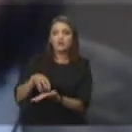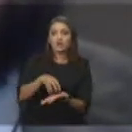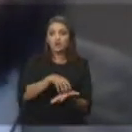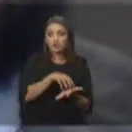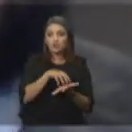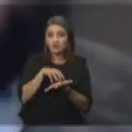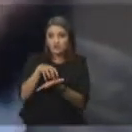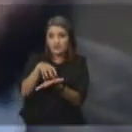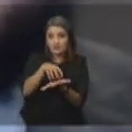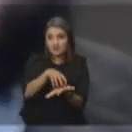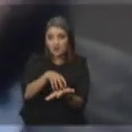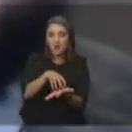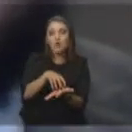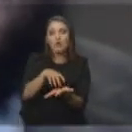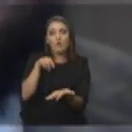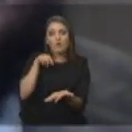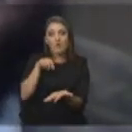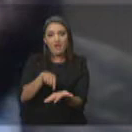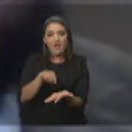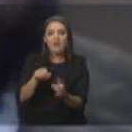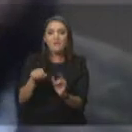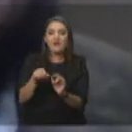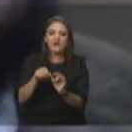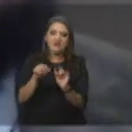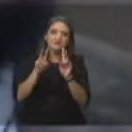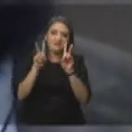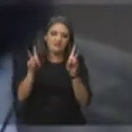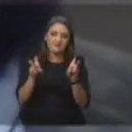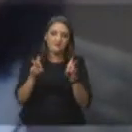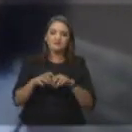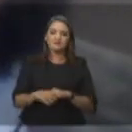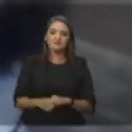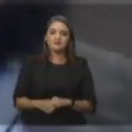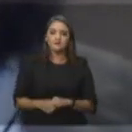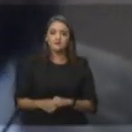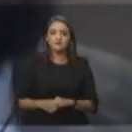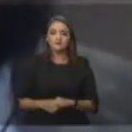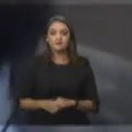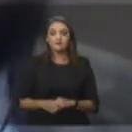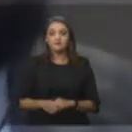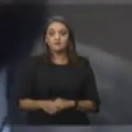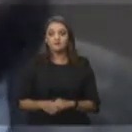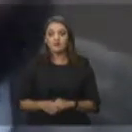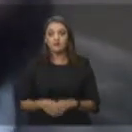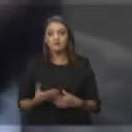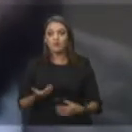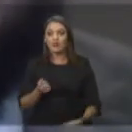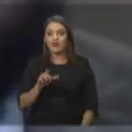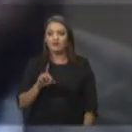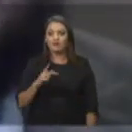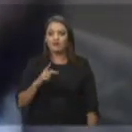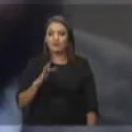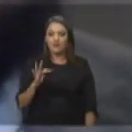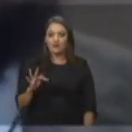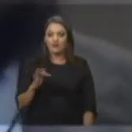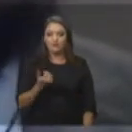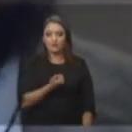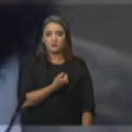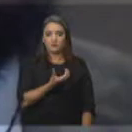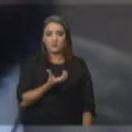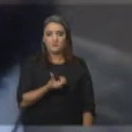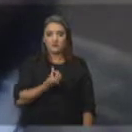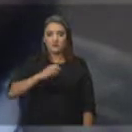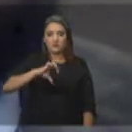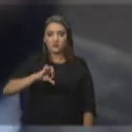dos órgãos que teriam competência para atuar na matéria. Especificamente no que diz respeito à DPF 695, o que